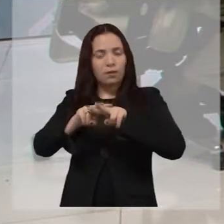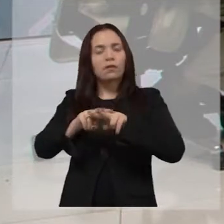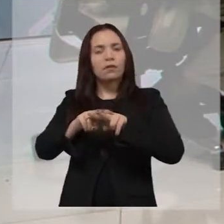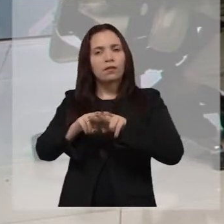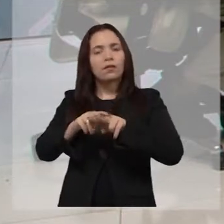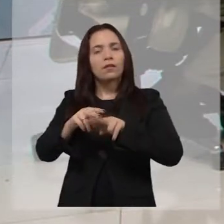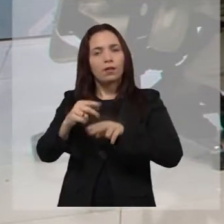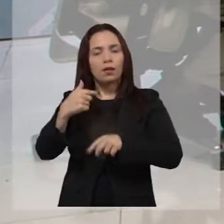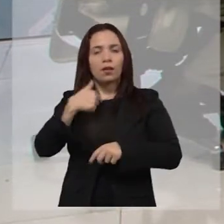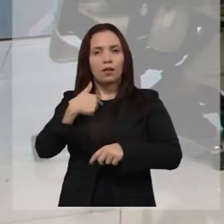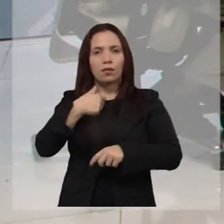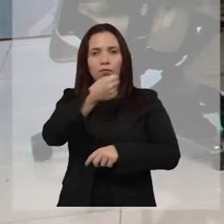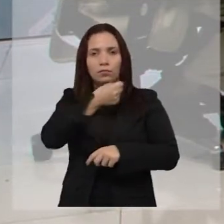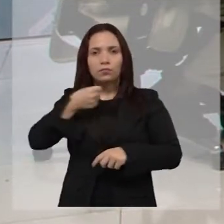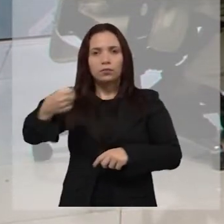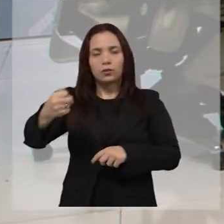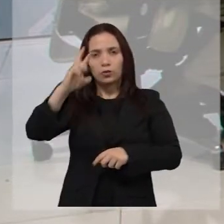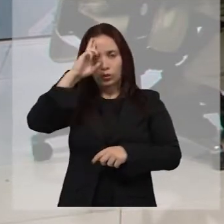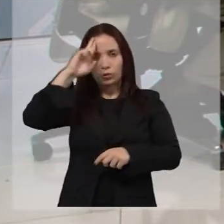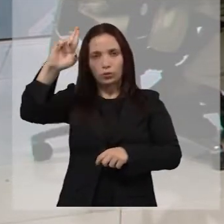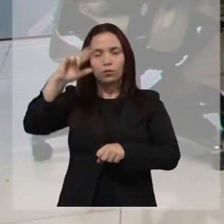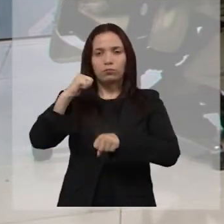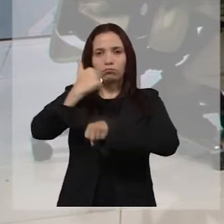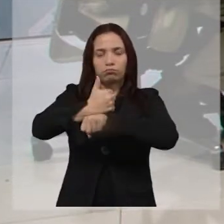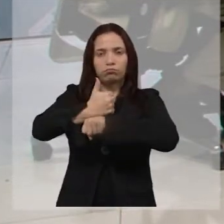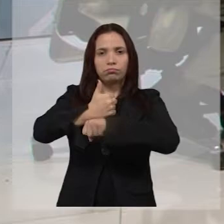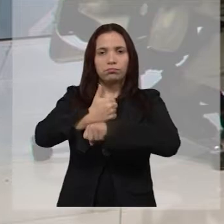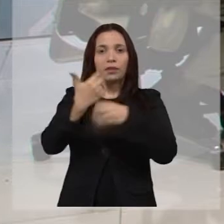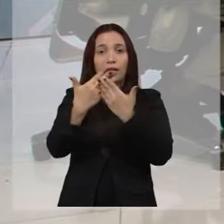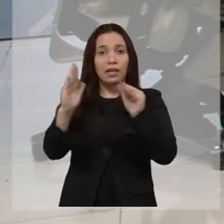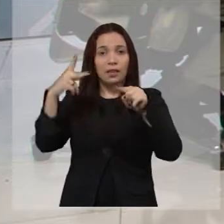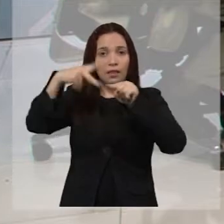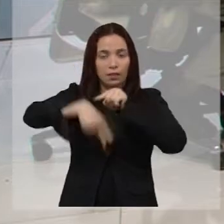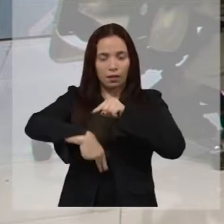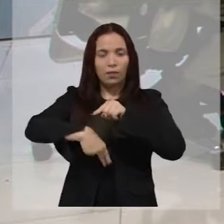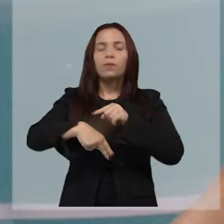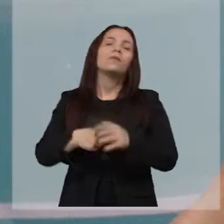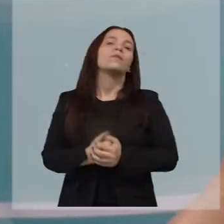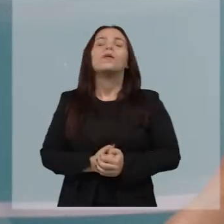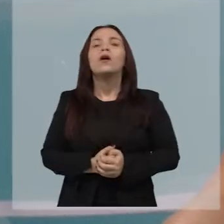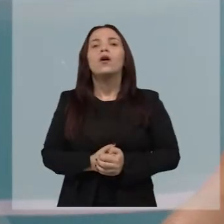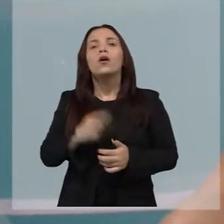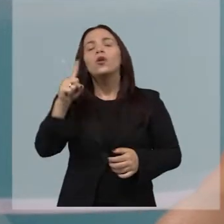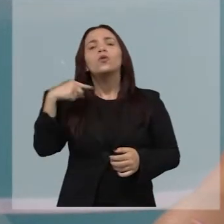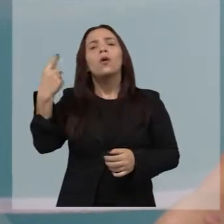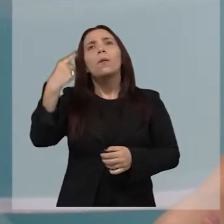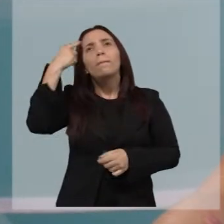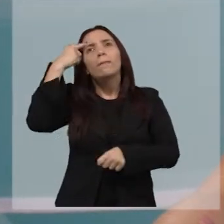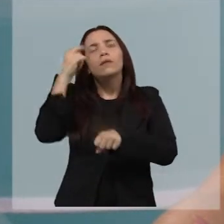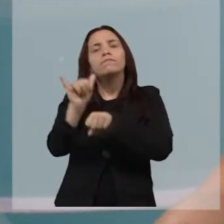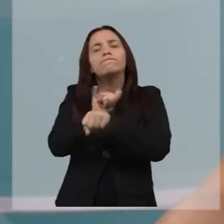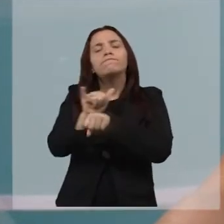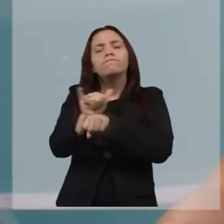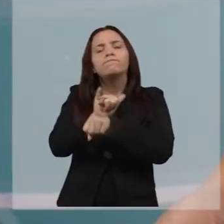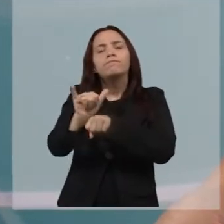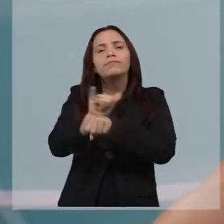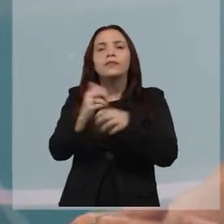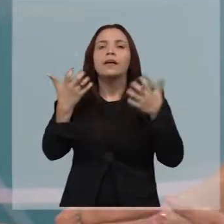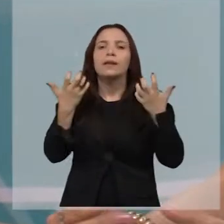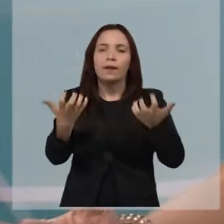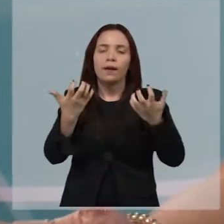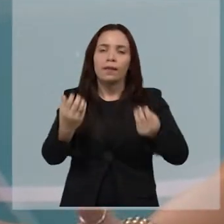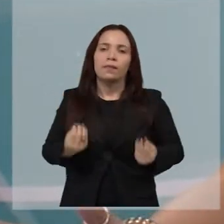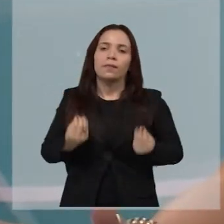ideia, né, e eu fui colocada para dirigir a unidade bem no começo, né, logo na inauguração. E a gente procurou